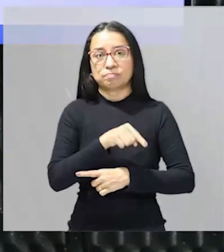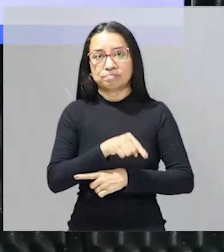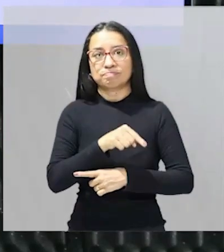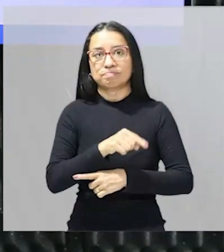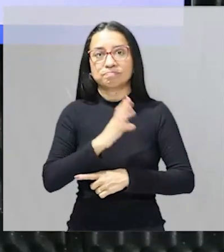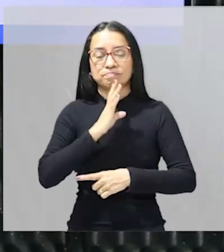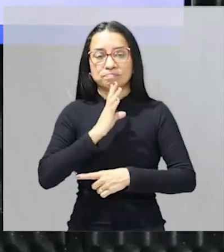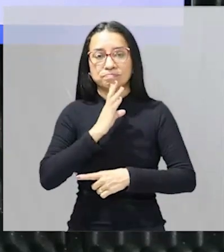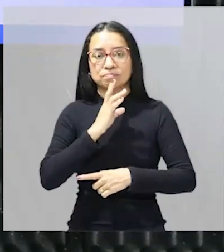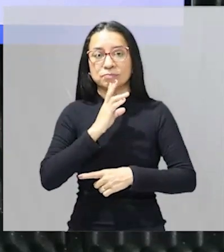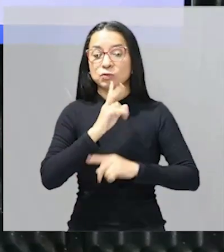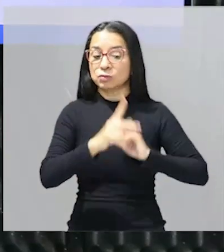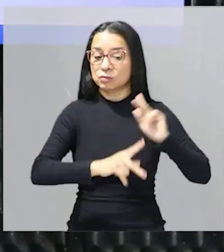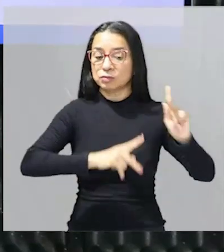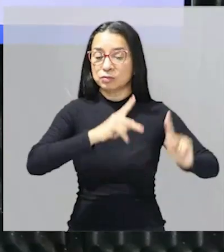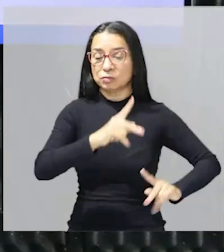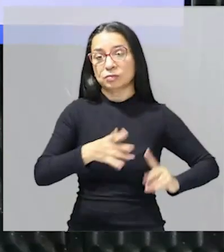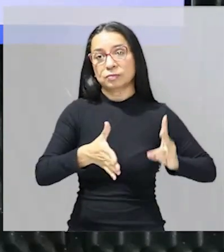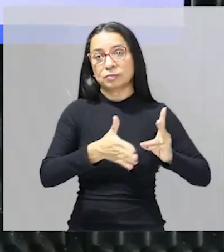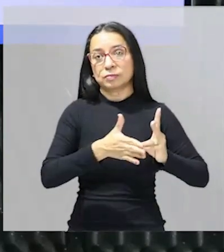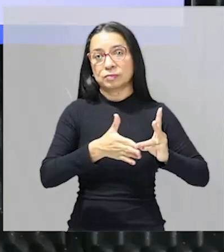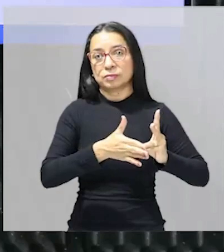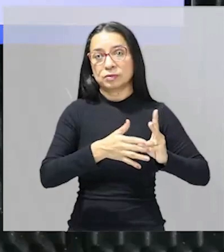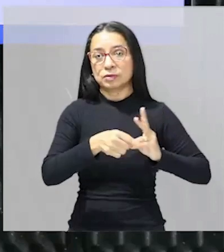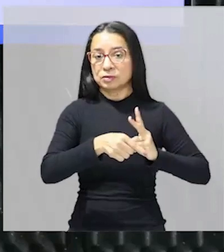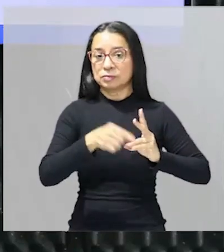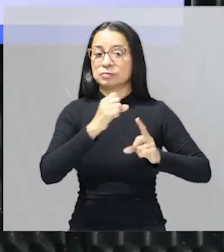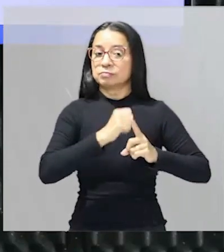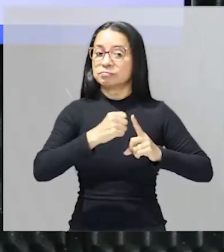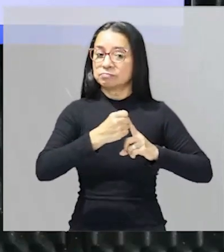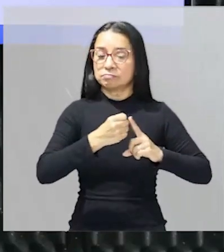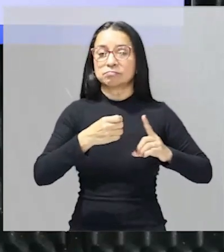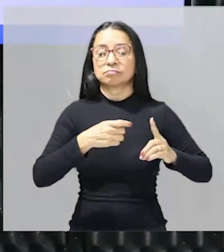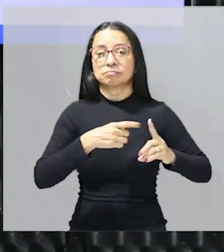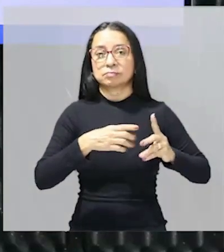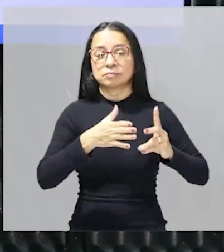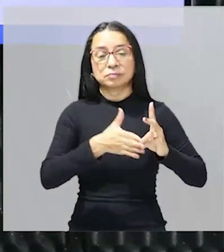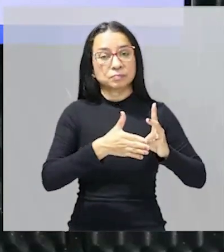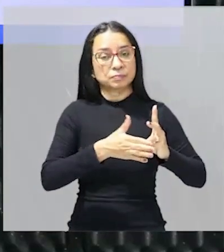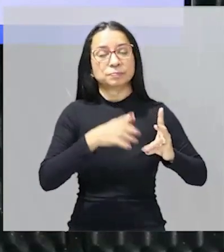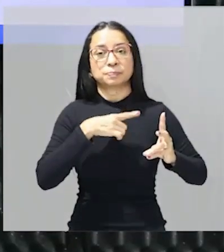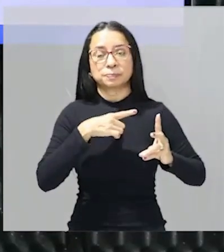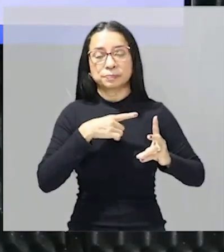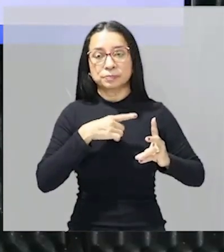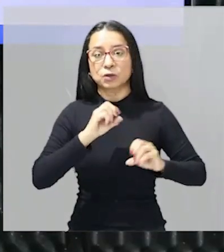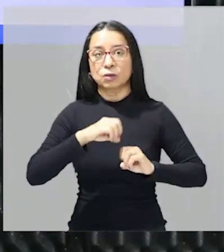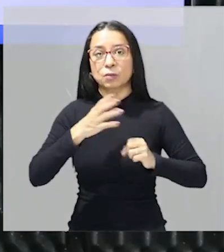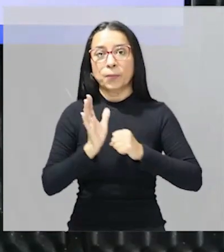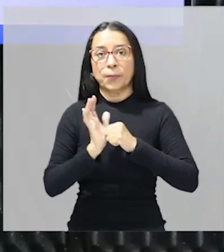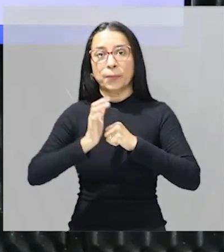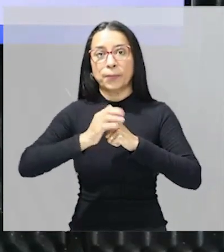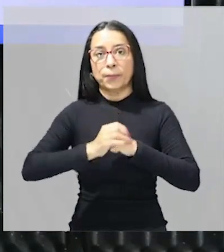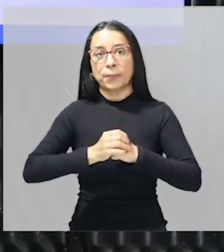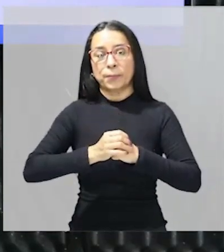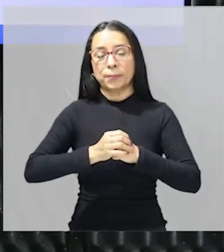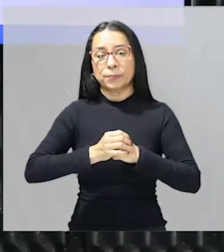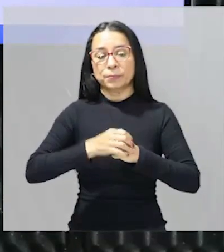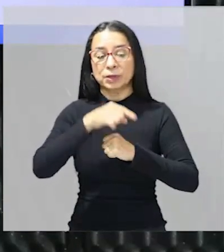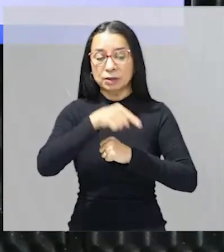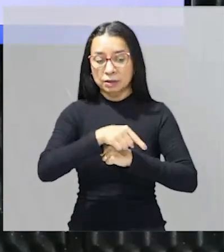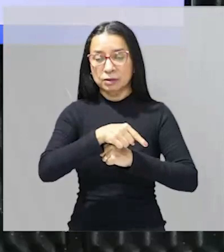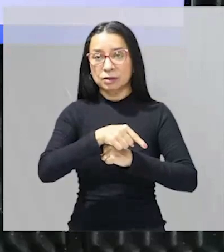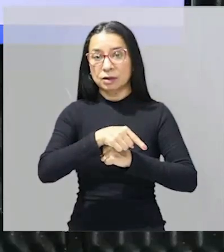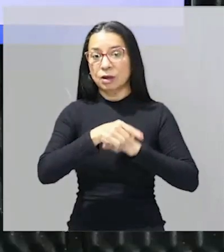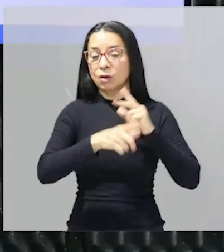o conhecimento cartográfico, geográfico, que essas sociedades indígenas têm no seu território, ou vai privar esses nativos